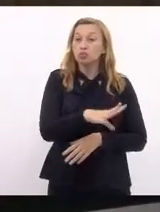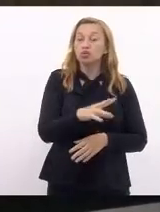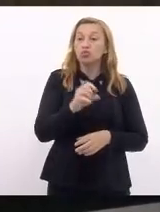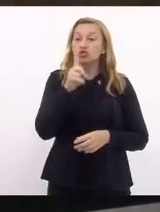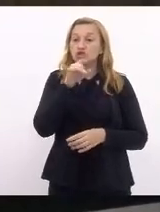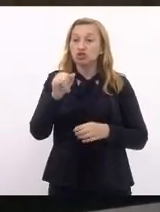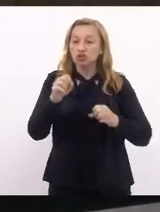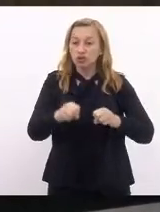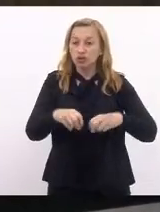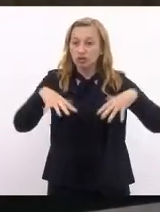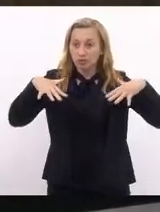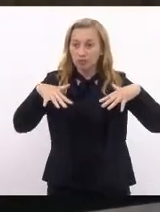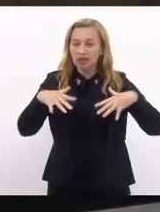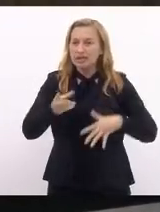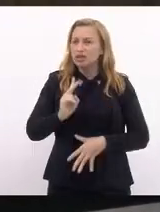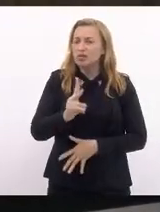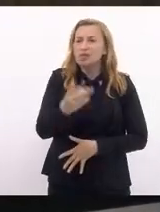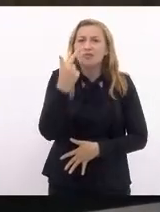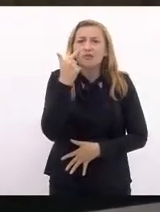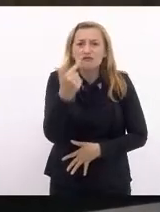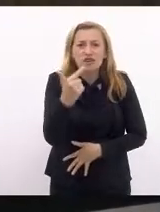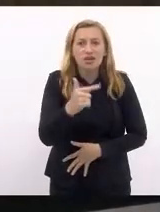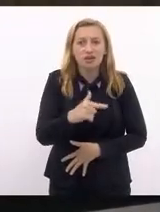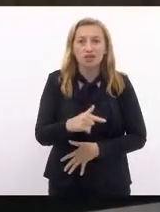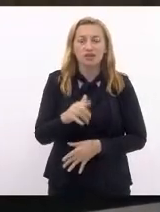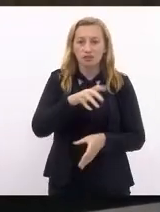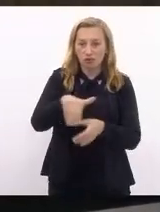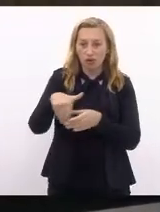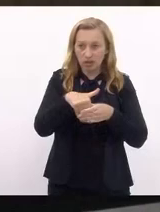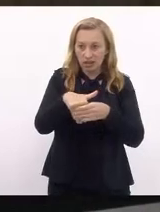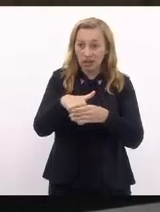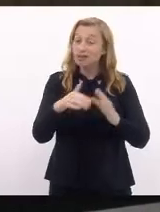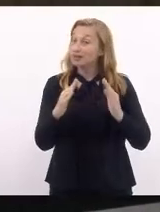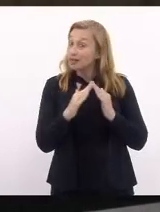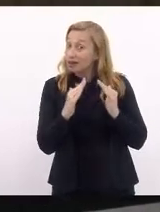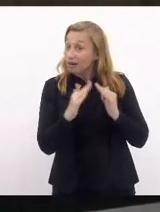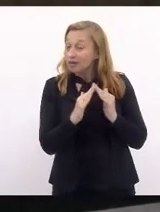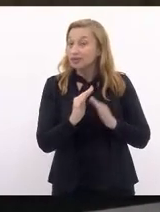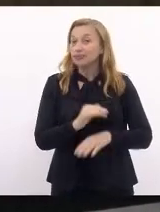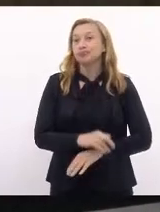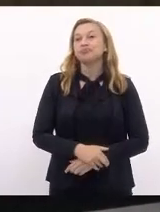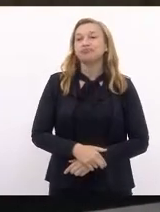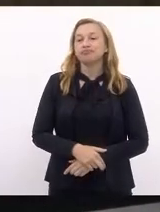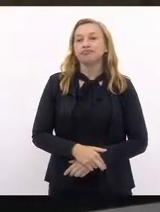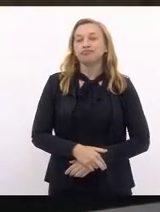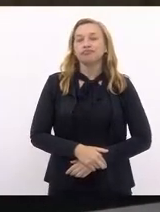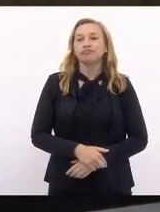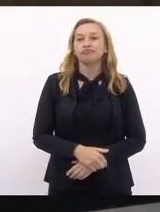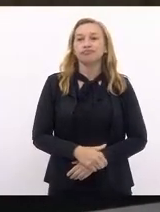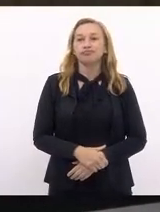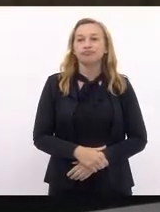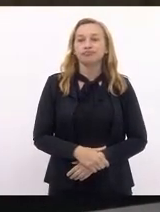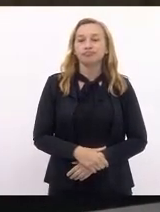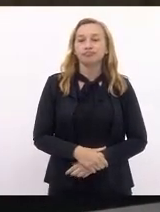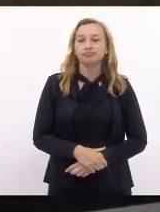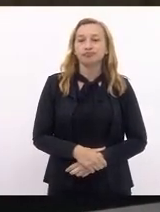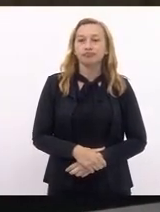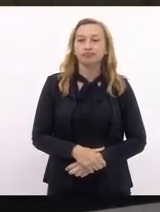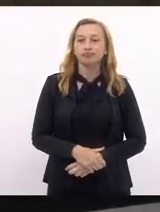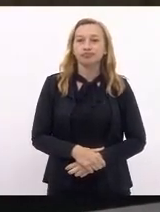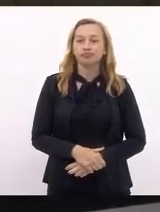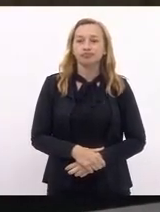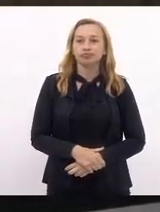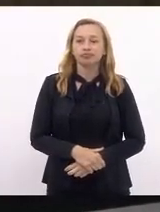plenário o que eu sempre vi votar nessa casa e foi um